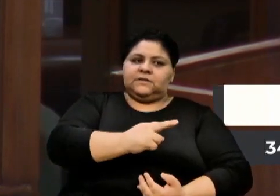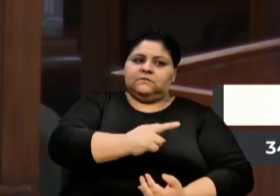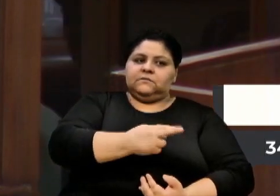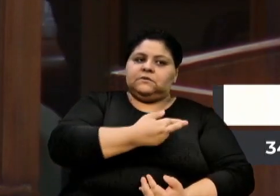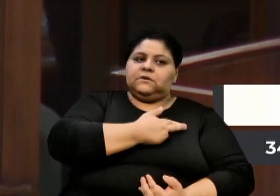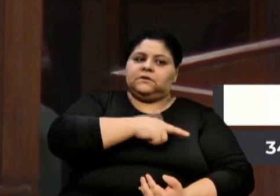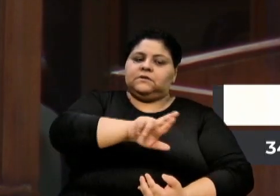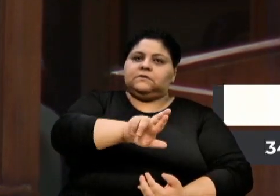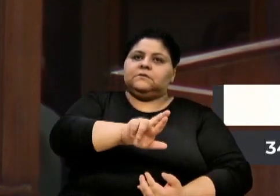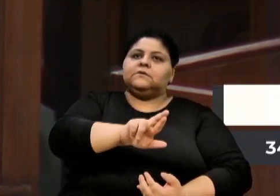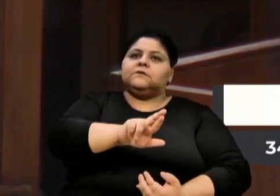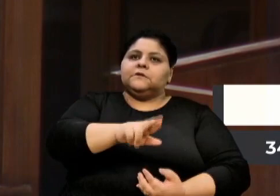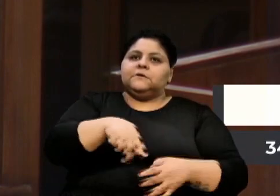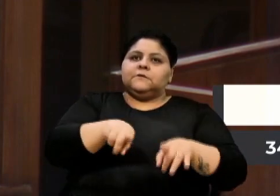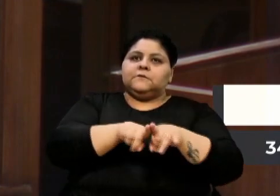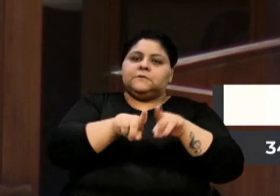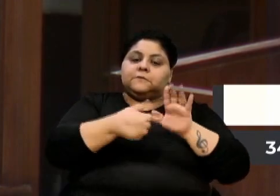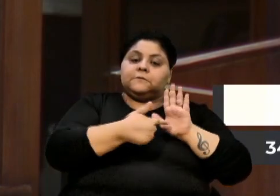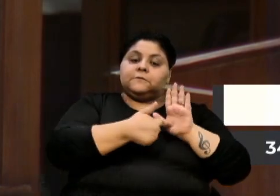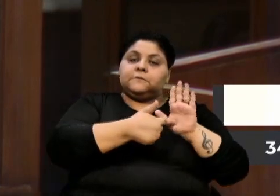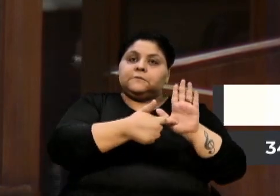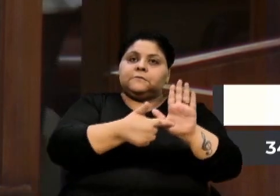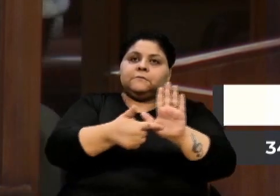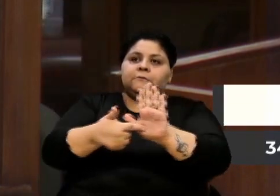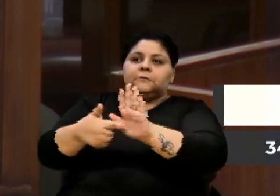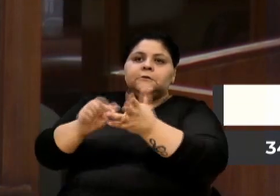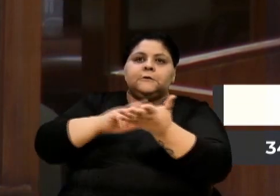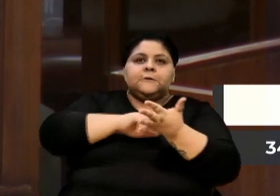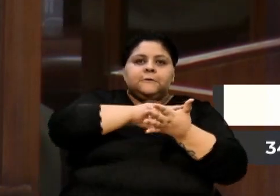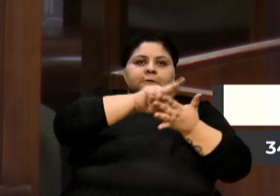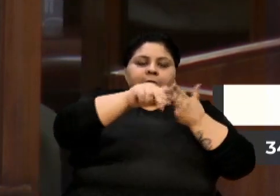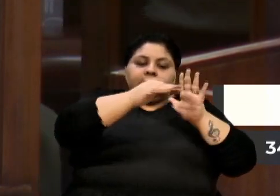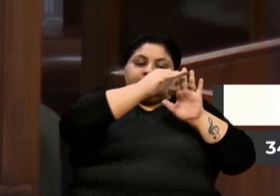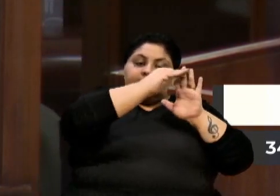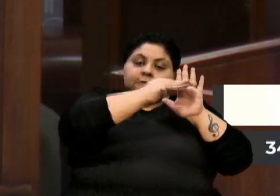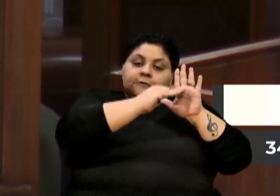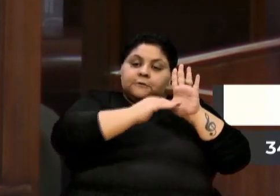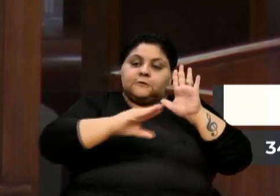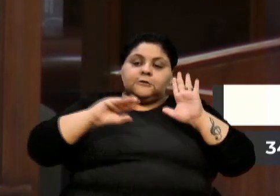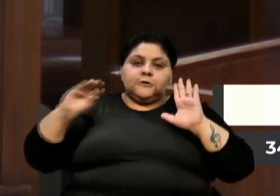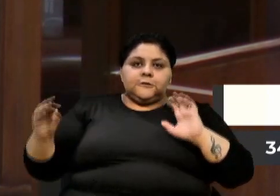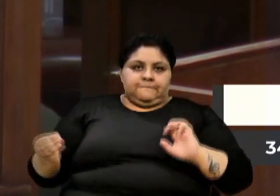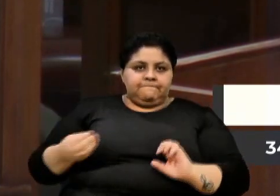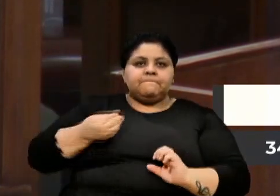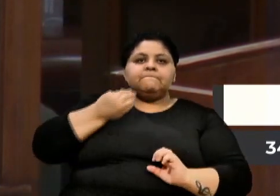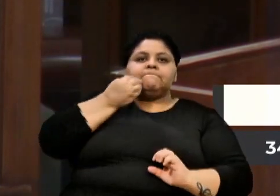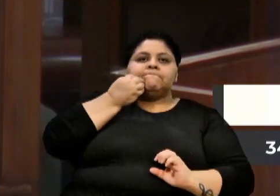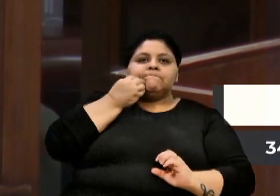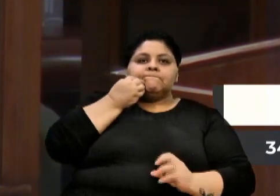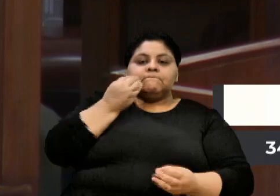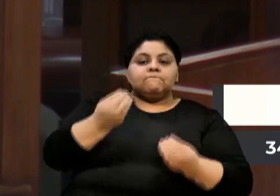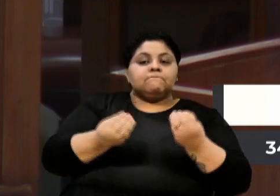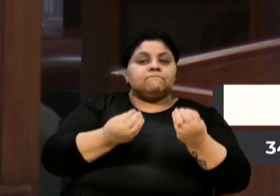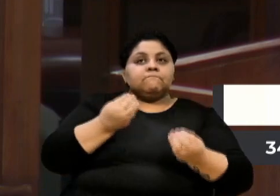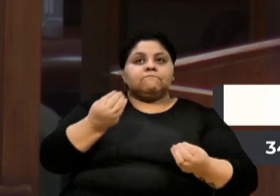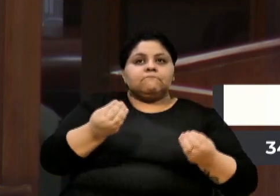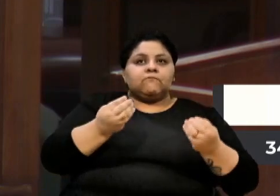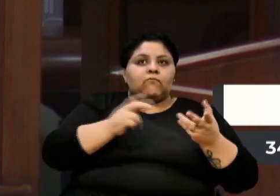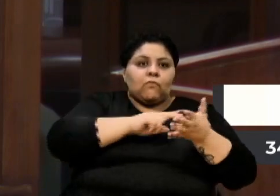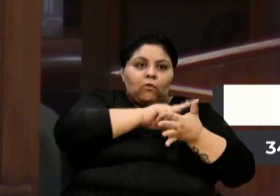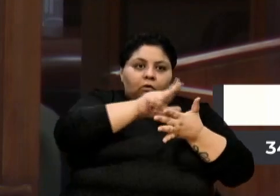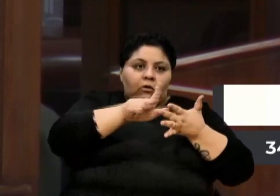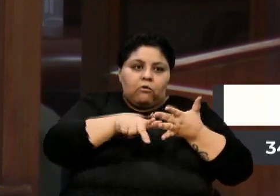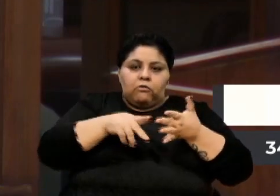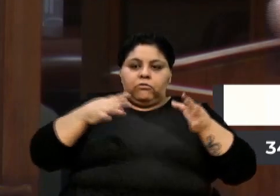de divulgar os seus variados roteiros, suas variadas oportunidades, com a quantidade de turistas que a Festa da